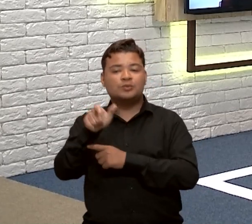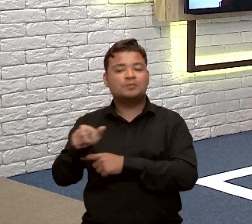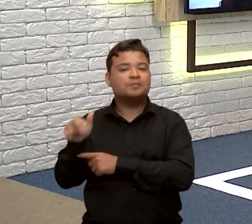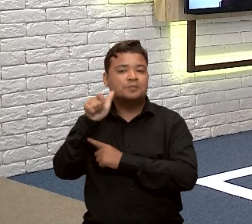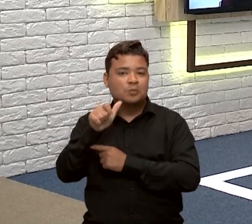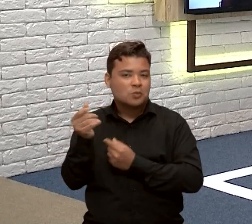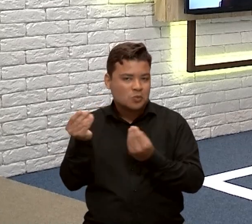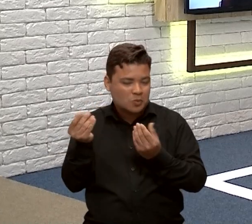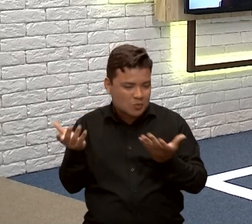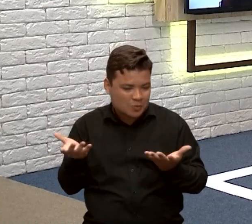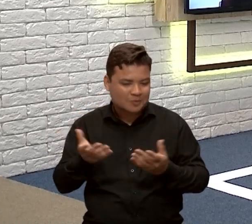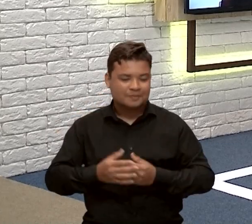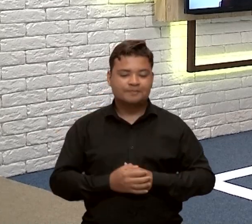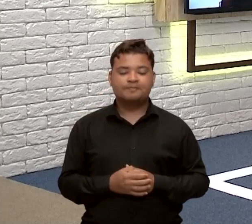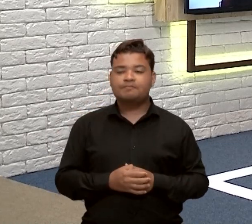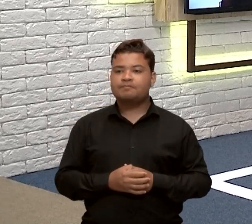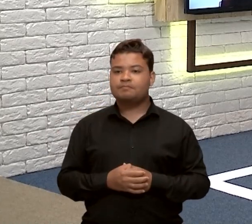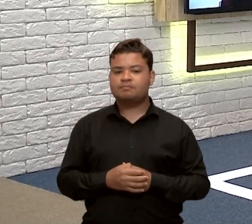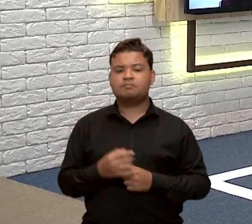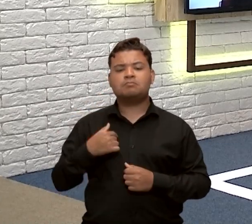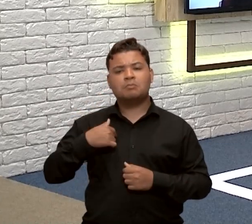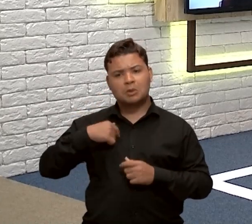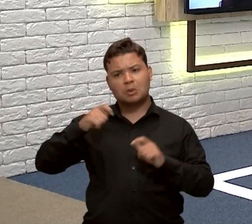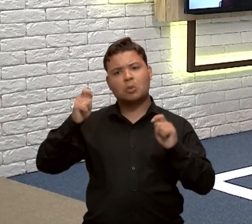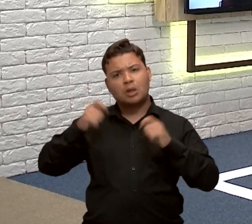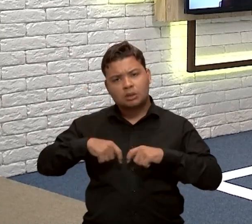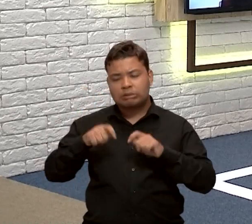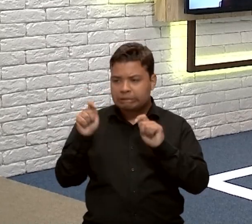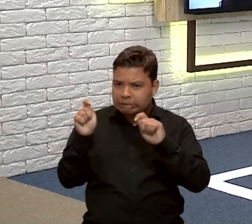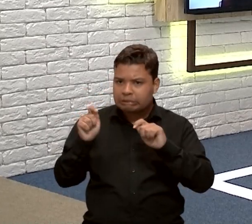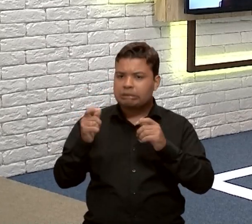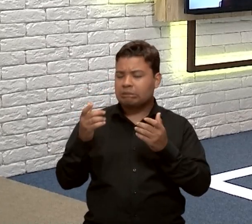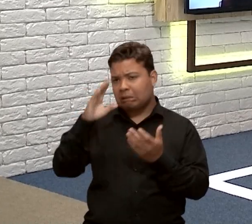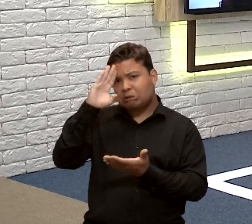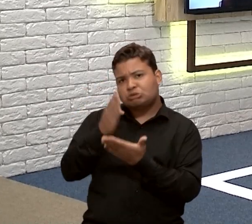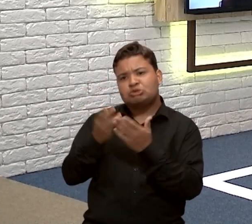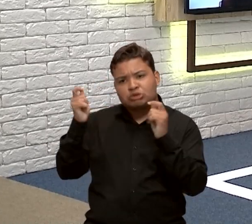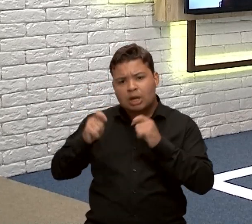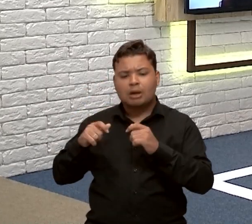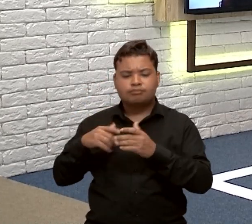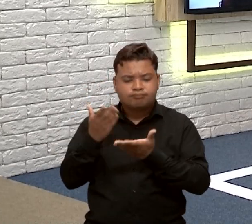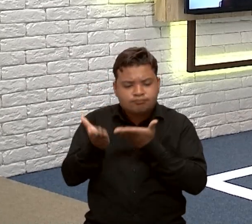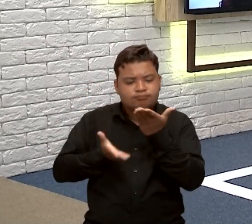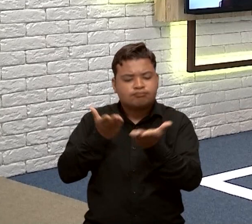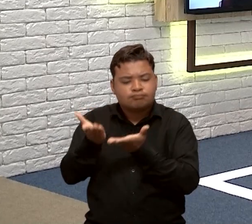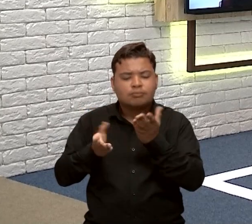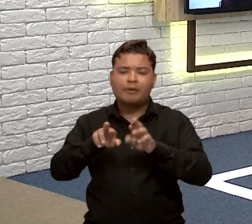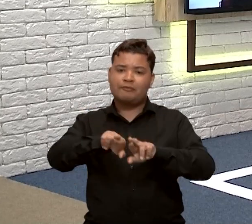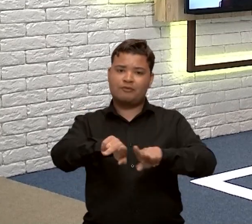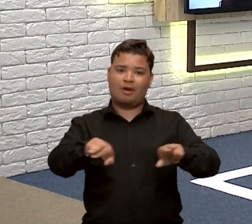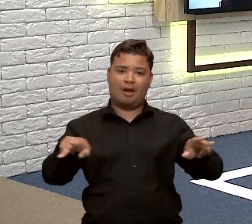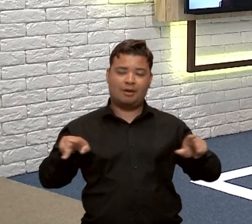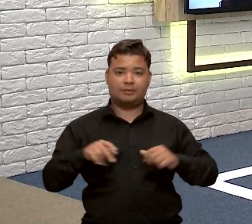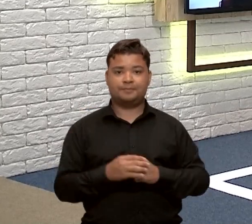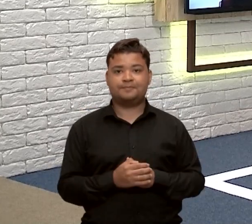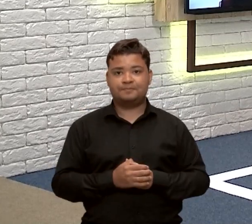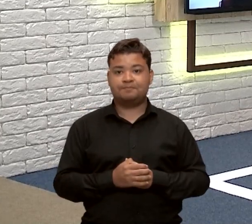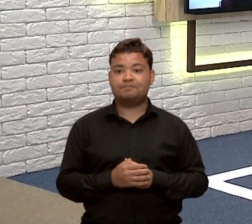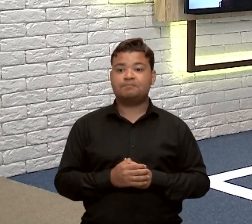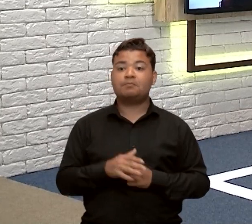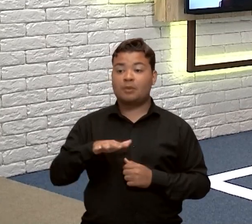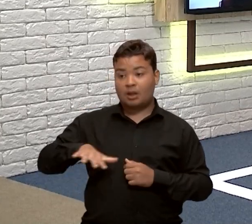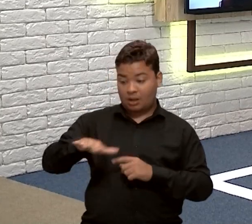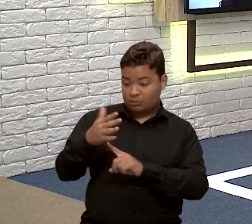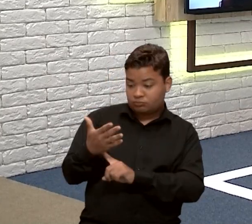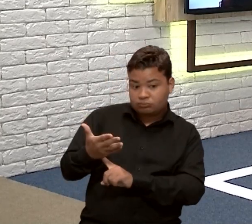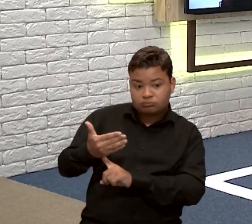que tem uma possibilidade grande de tratamentos hoje, né? A tecnologia melhorou não só a